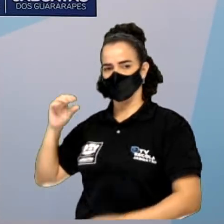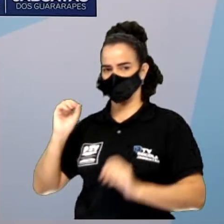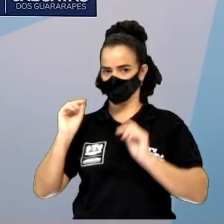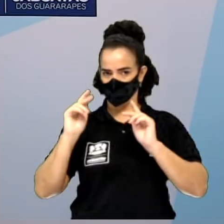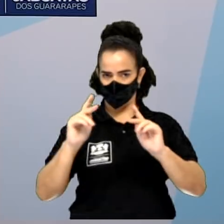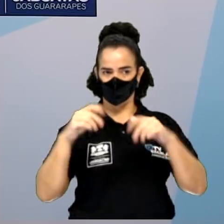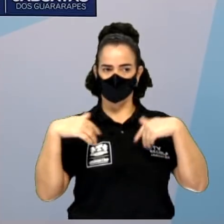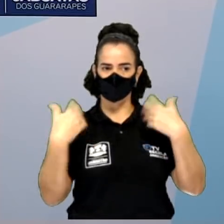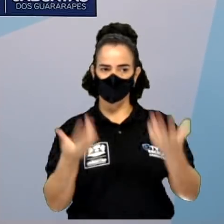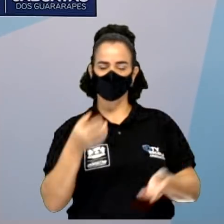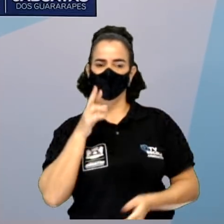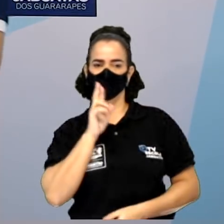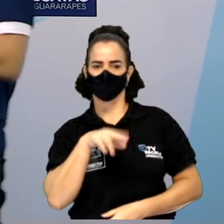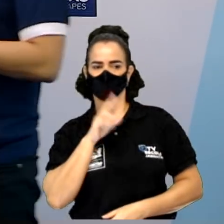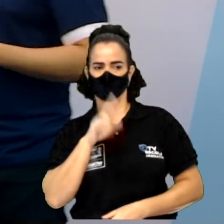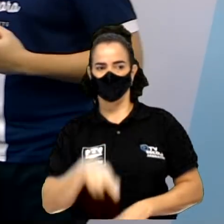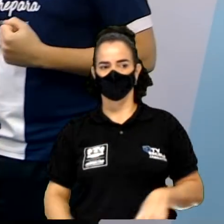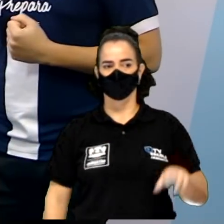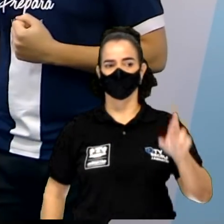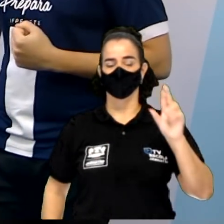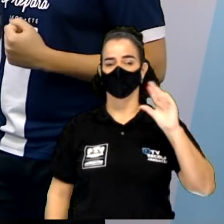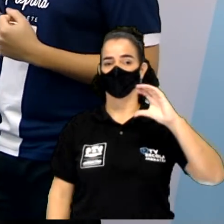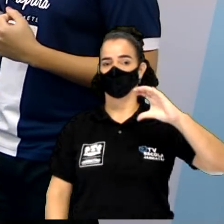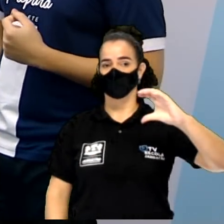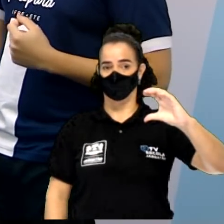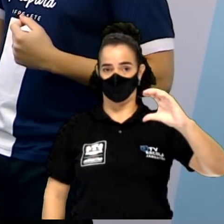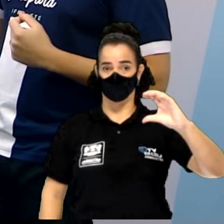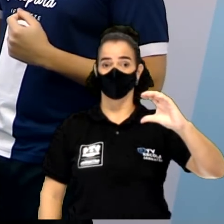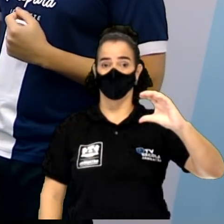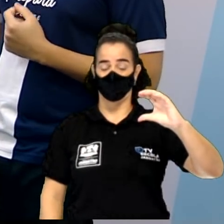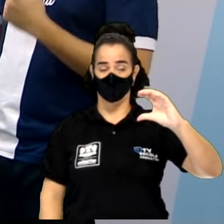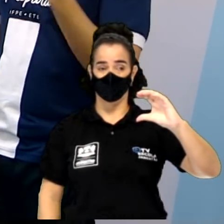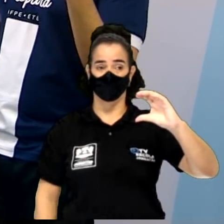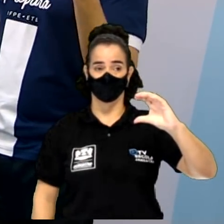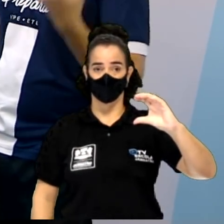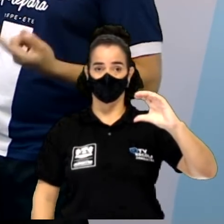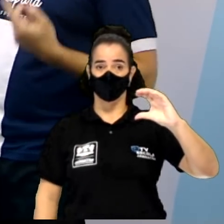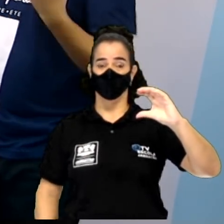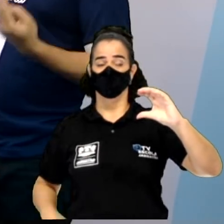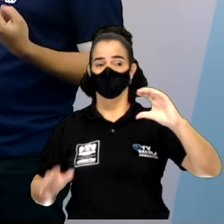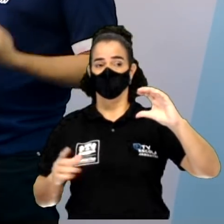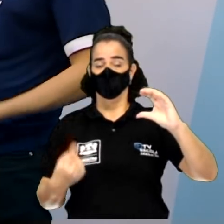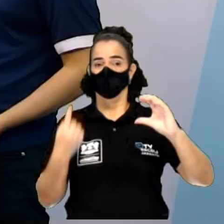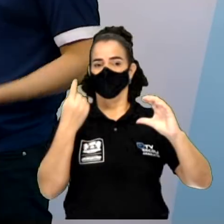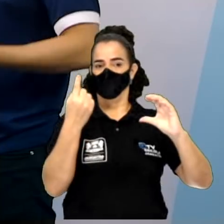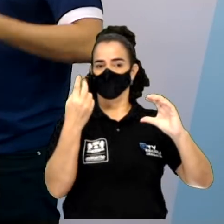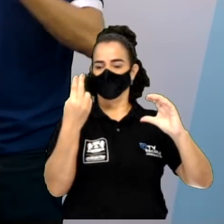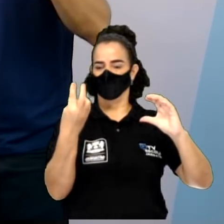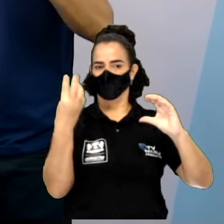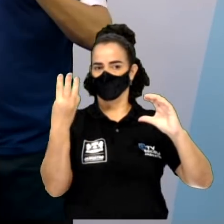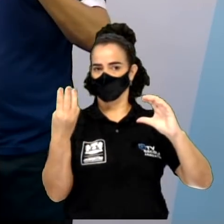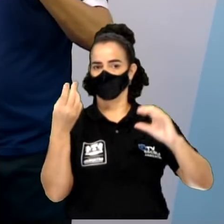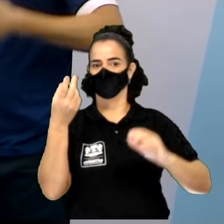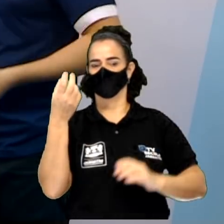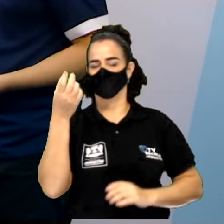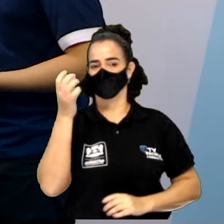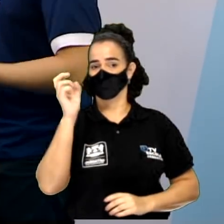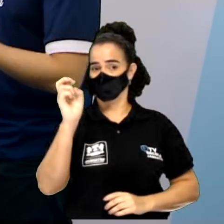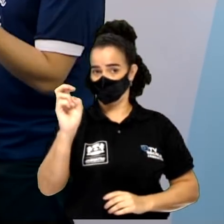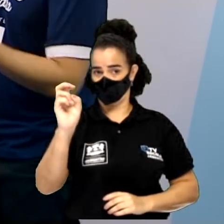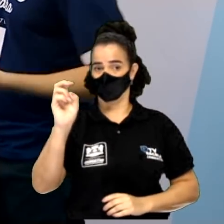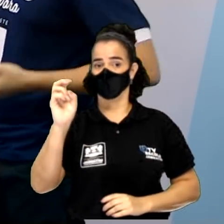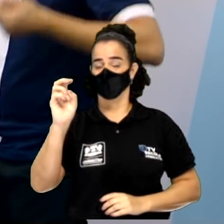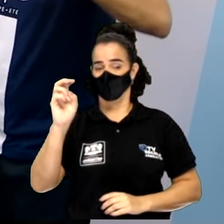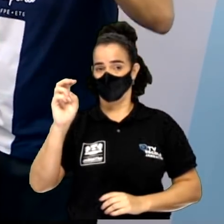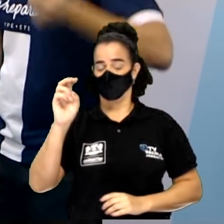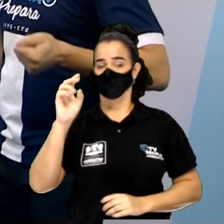nossa resposta, o item C. Tanto os itens, né, 1, 2 e o 5 estão verdadeiros. Só